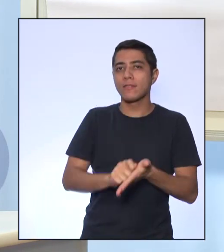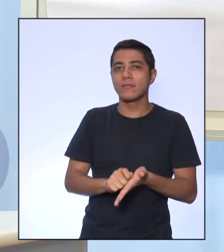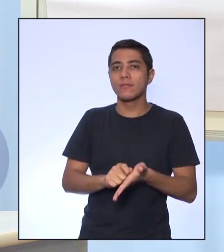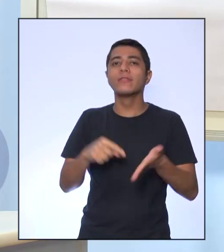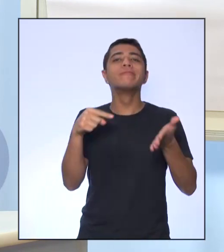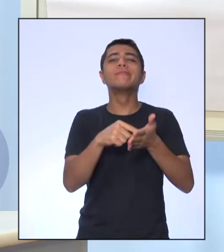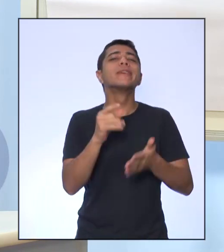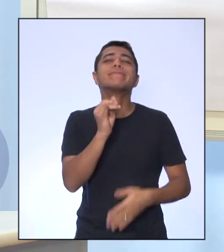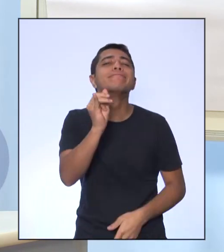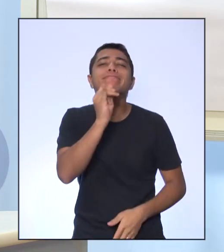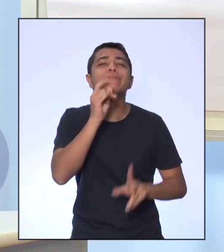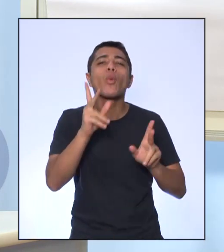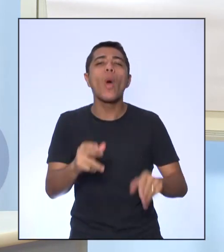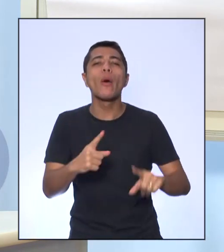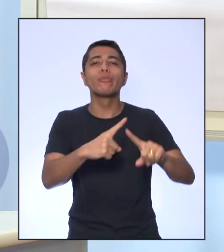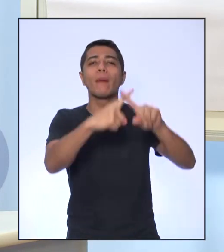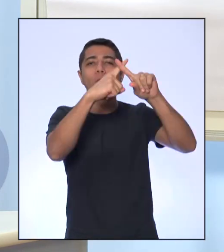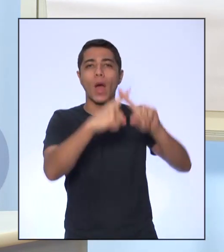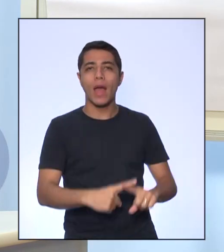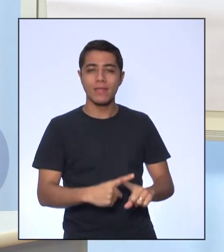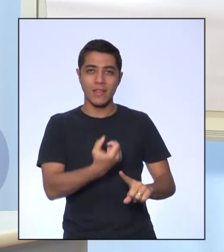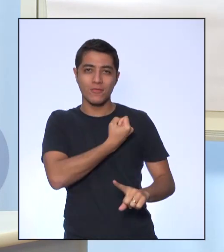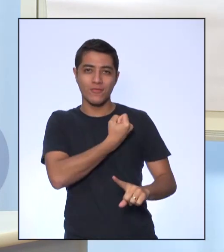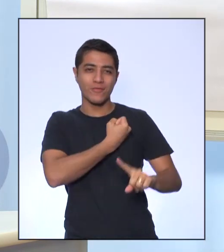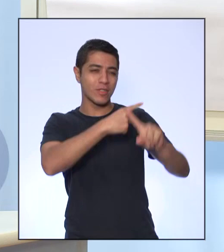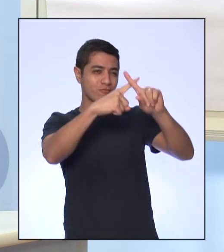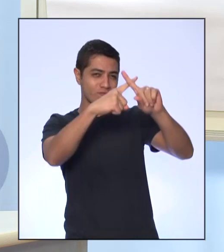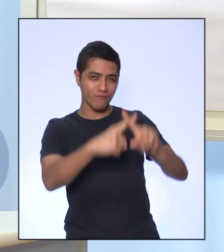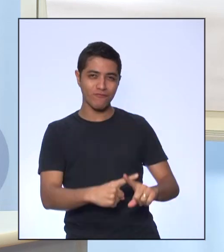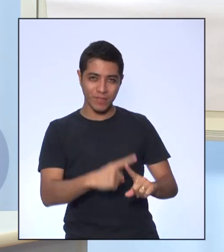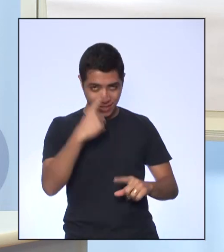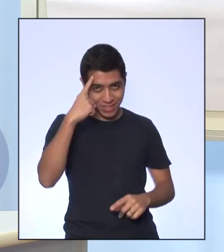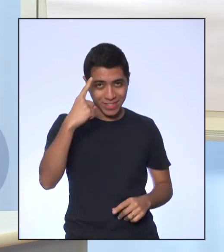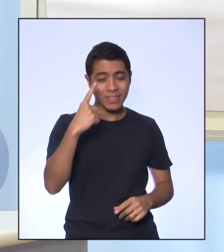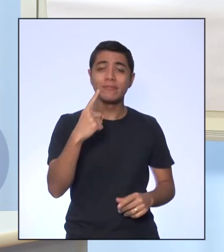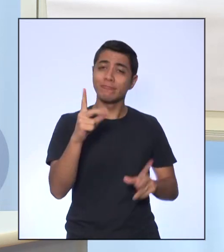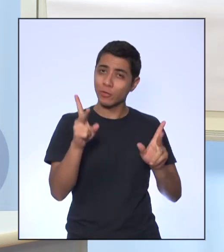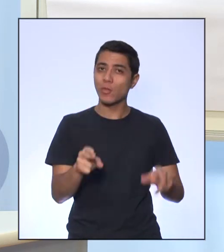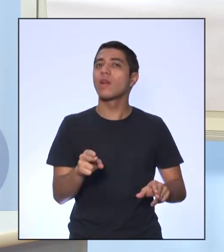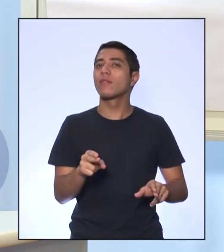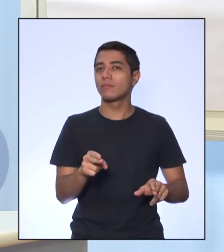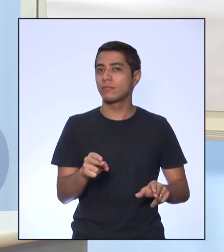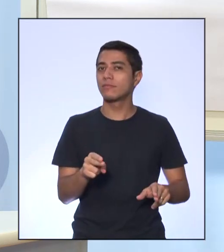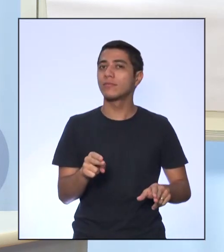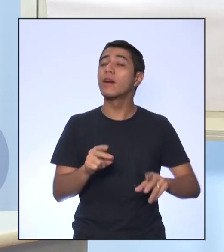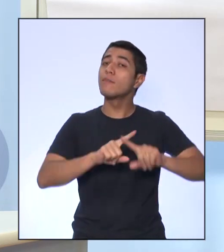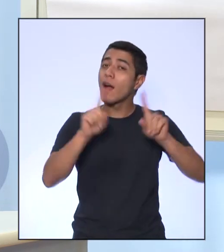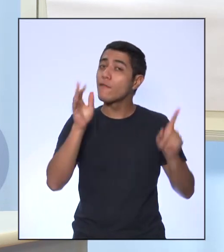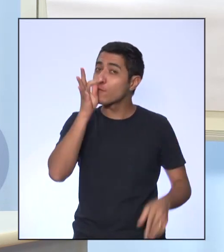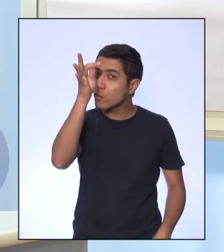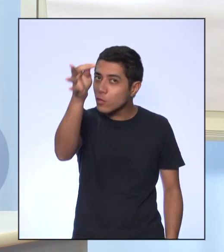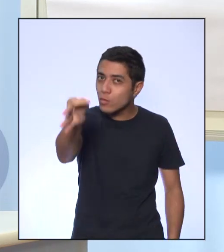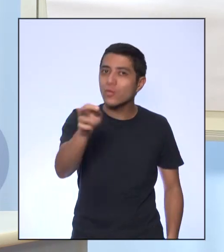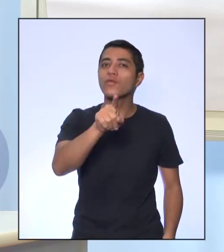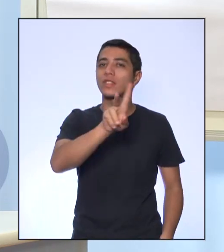uma tabuada vocês poderem utilizar como se fosse uma tabuada qualquer só que ela vai funcionar futuramente vocês vão entender e aí